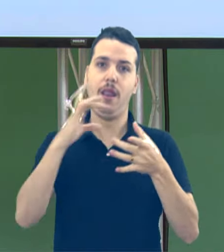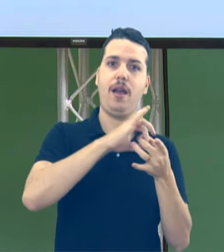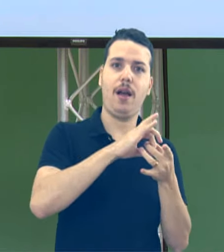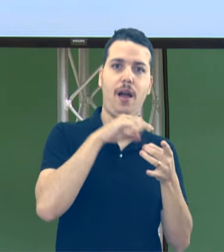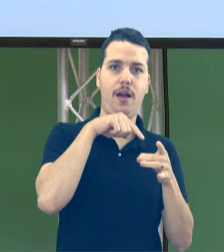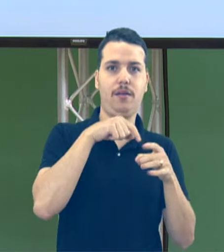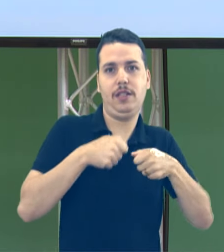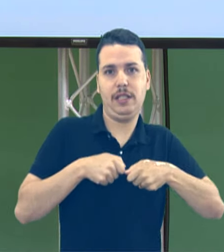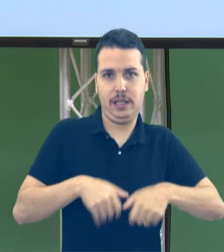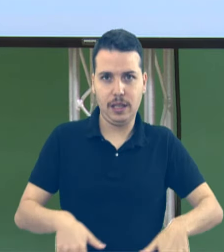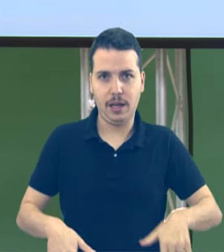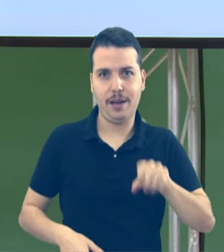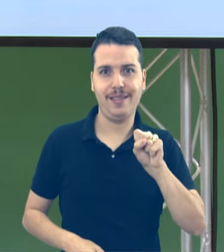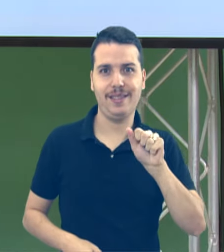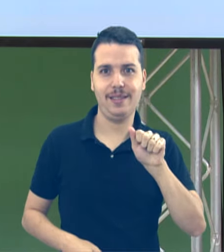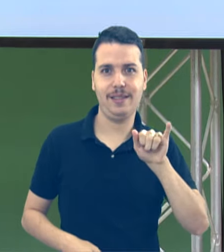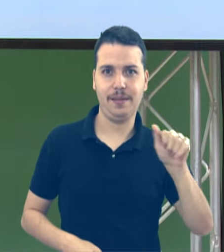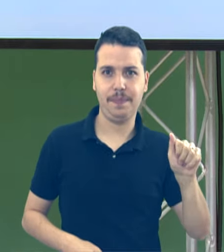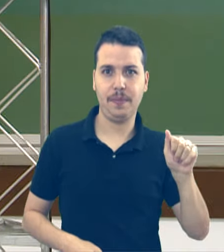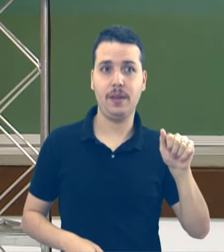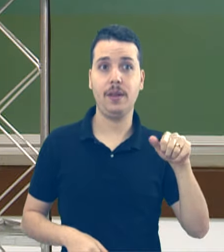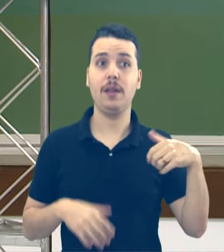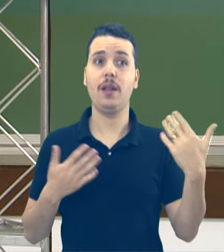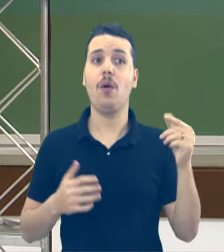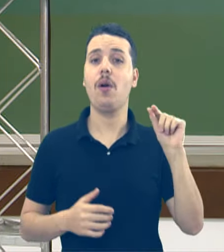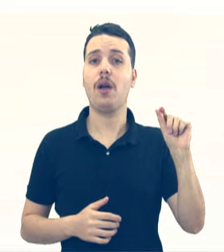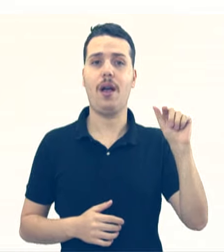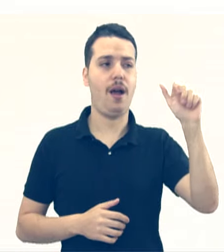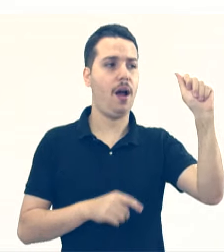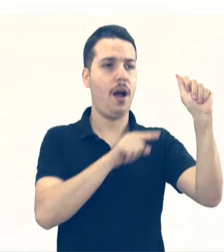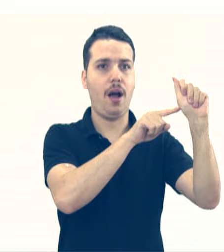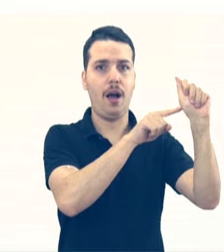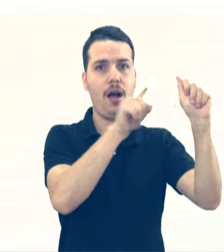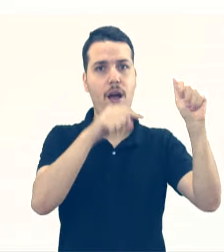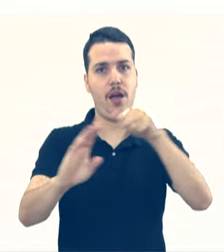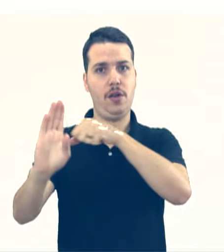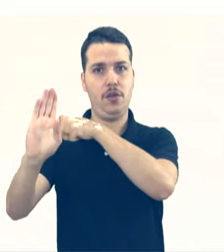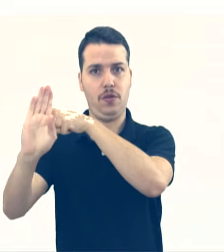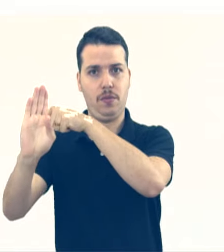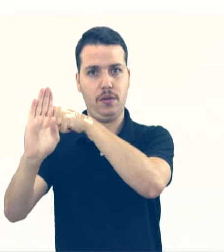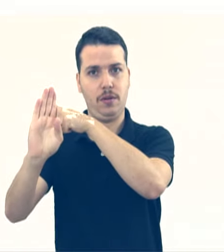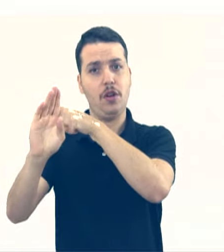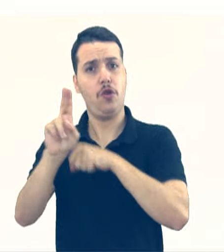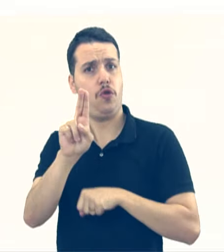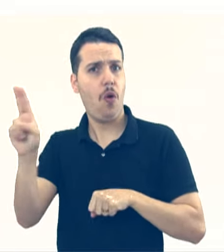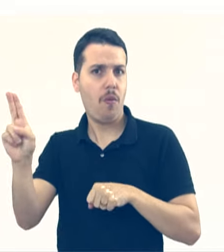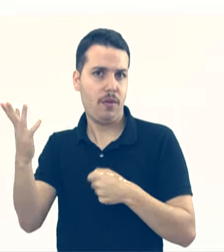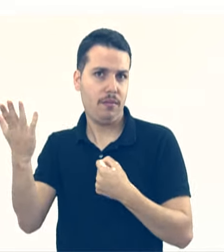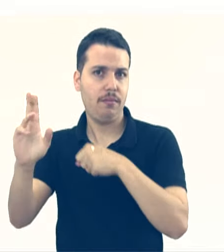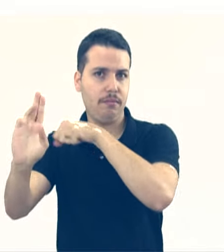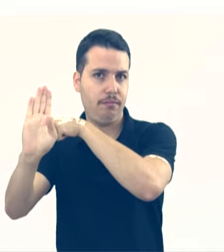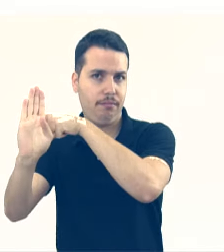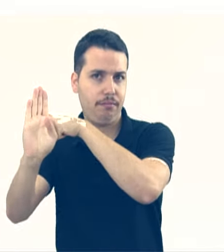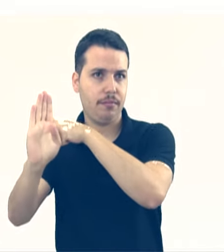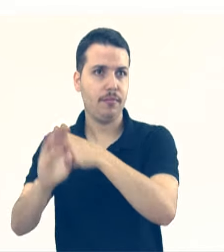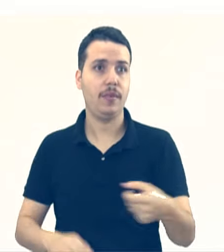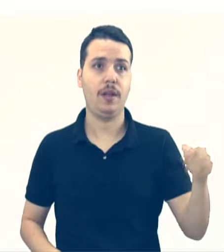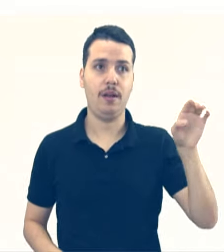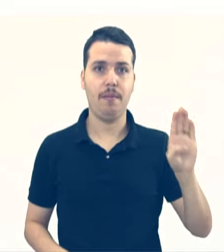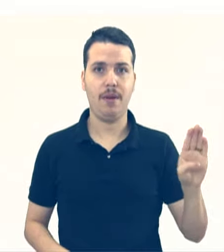Lembra do quê? Então, quem respondeu a primeira como substantivo, porque é um nome, respondeu de forma correta. E a